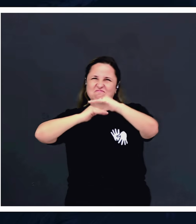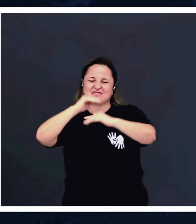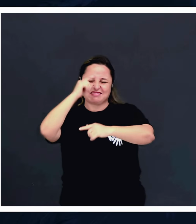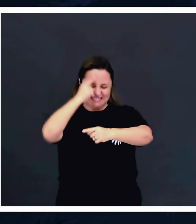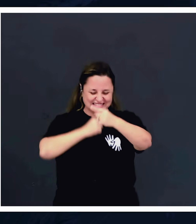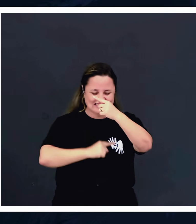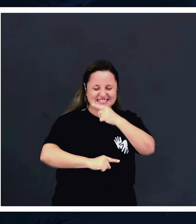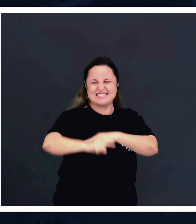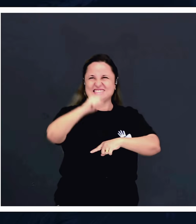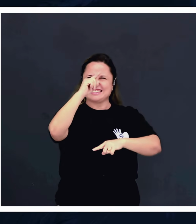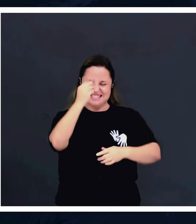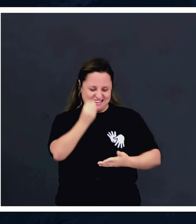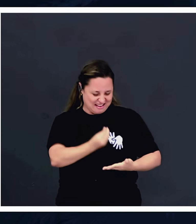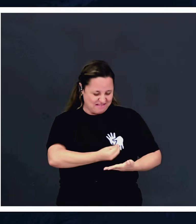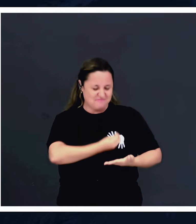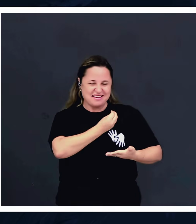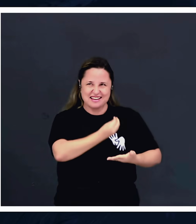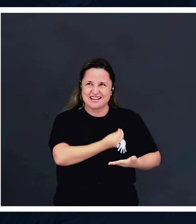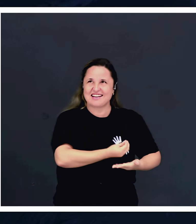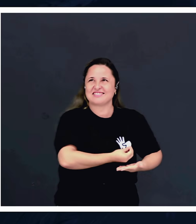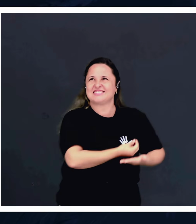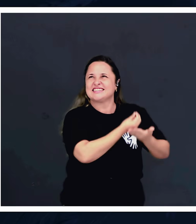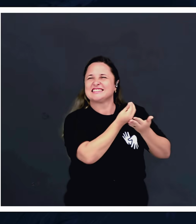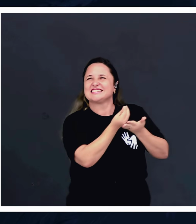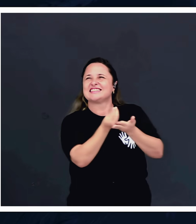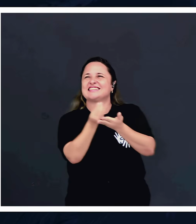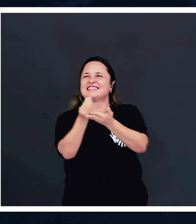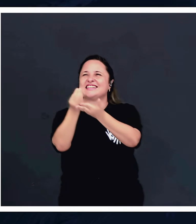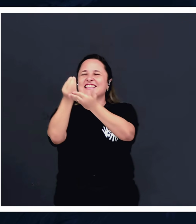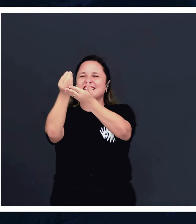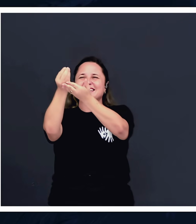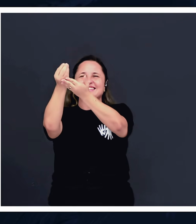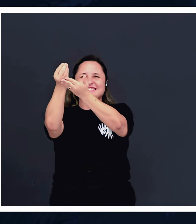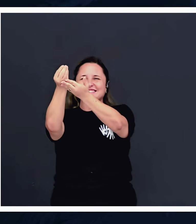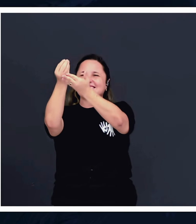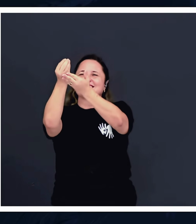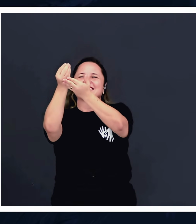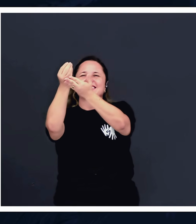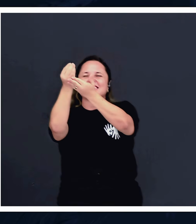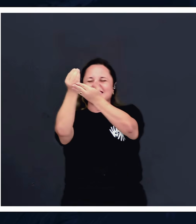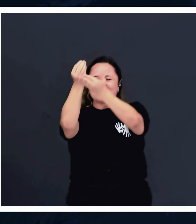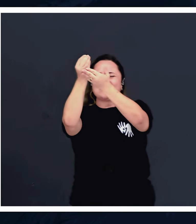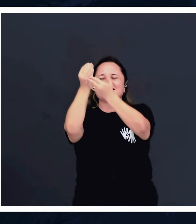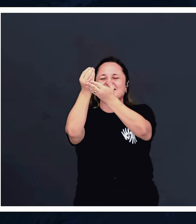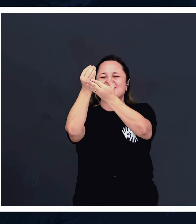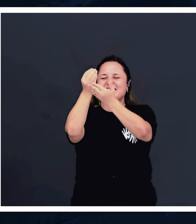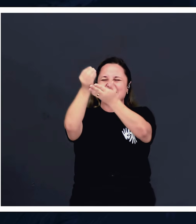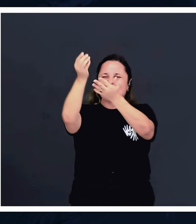construir minha vida em Ti.